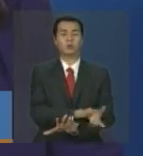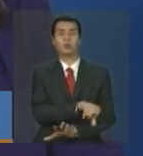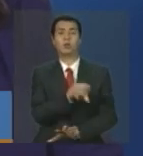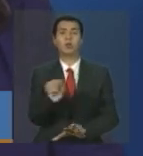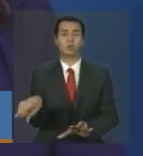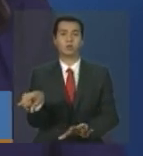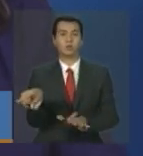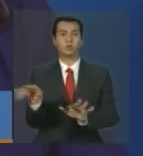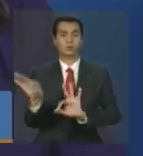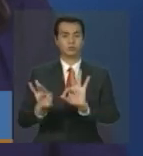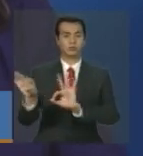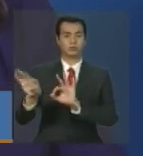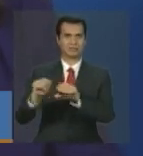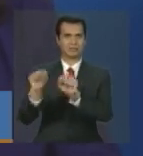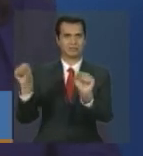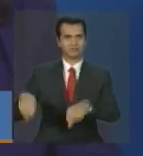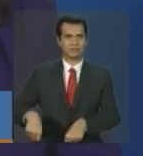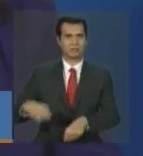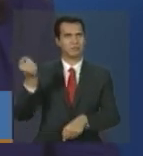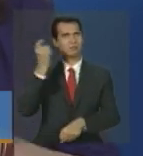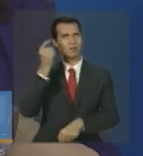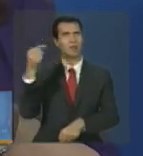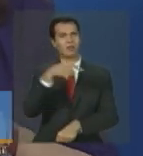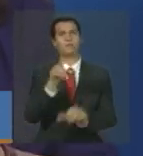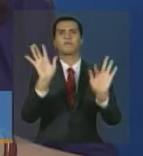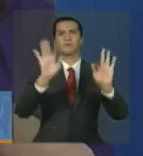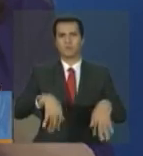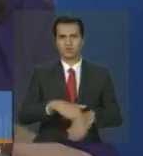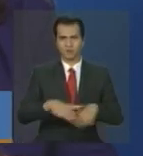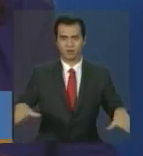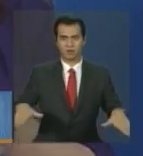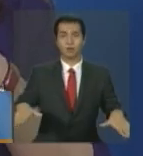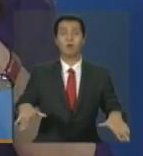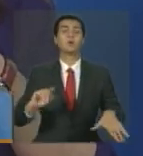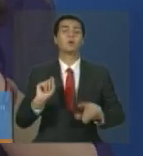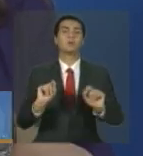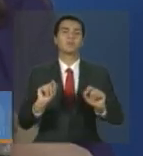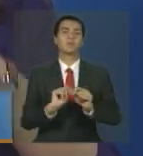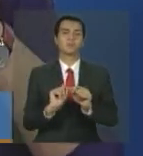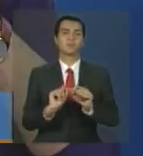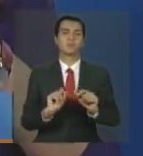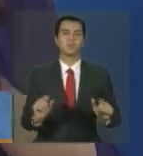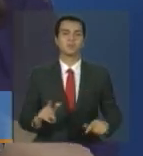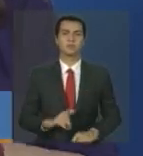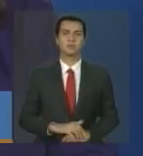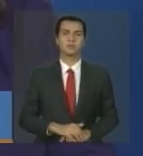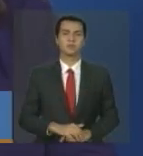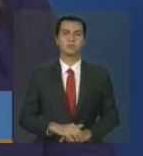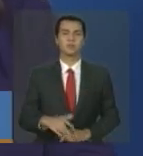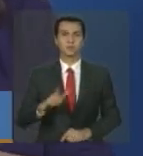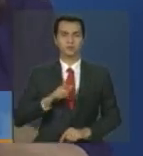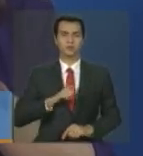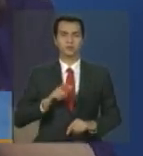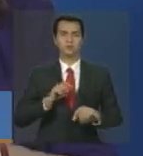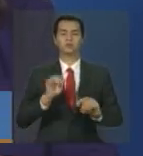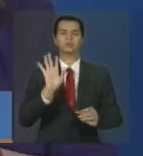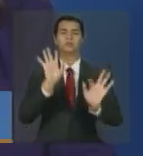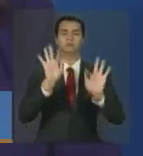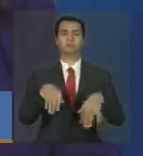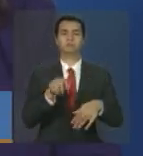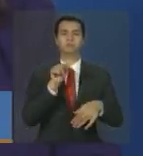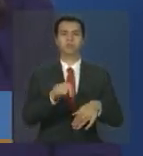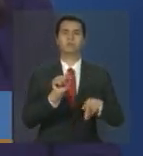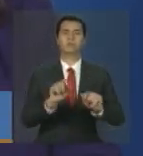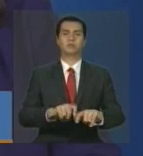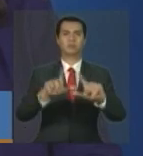finalizou o preenchimento E aí ele vai aparecer uma uma tela uma